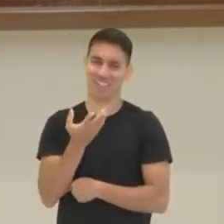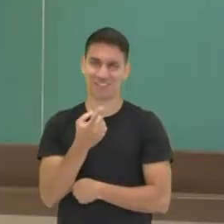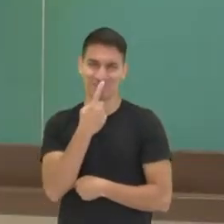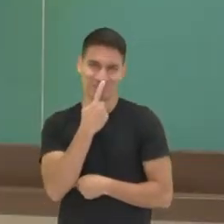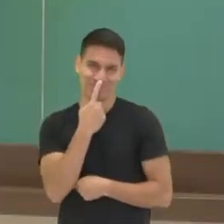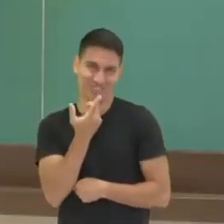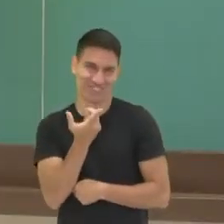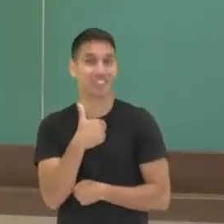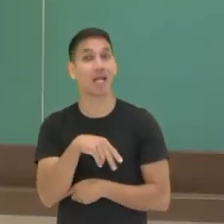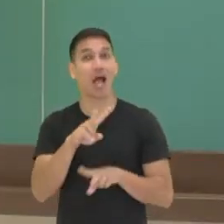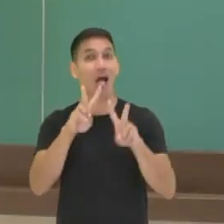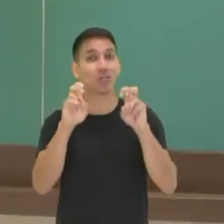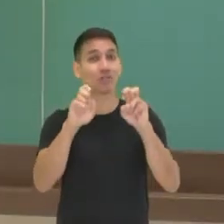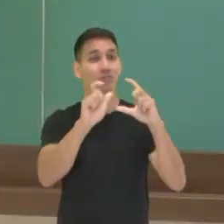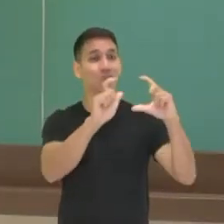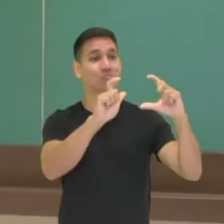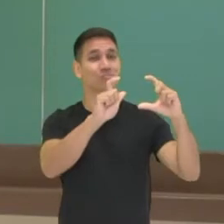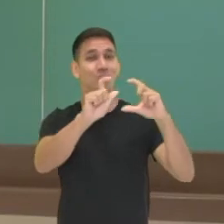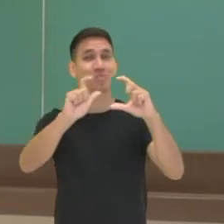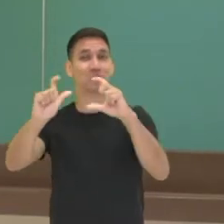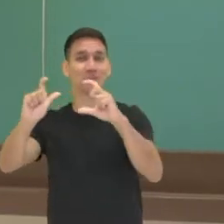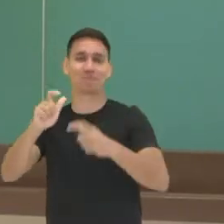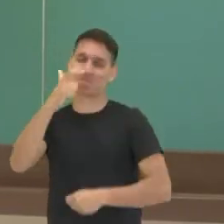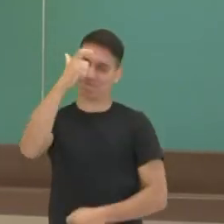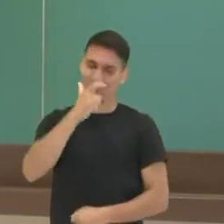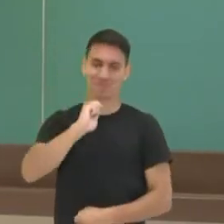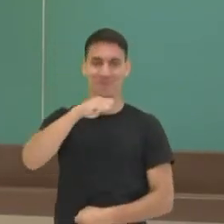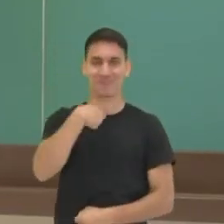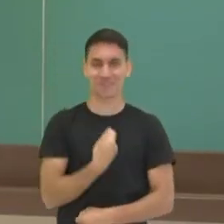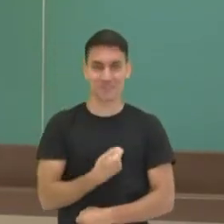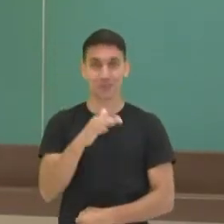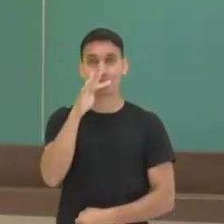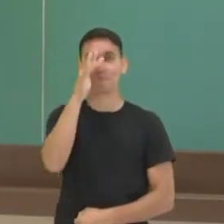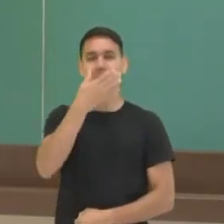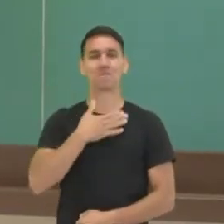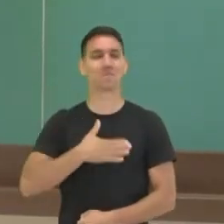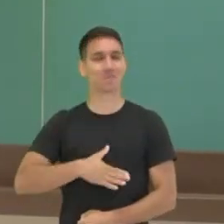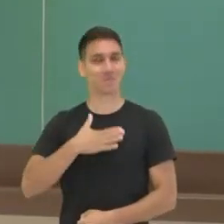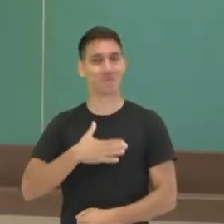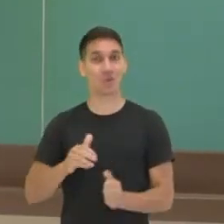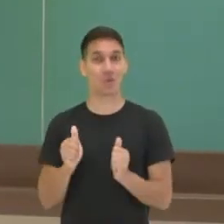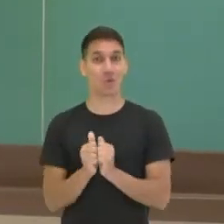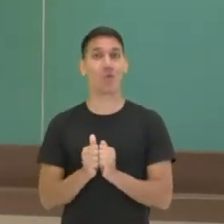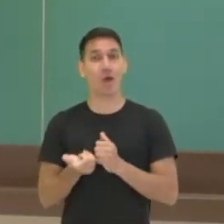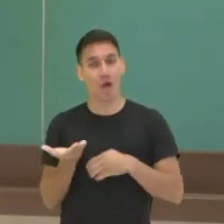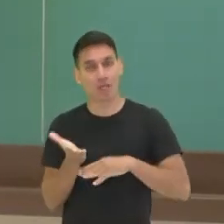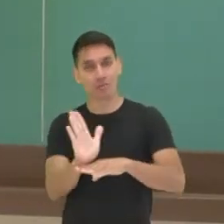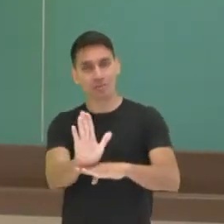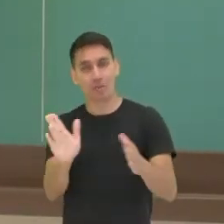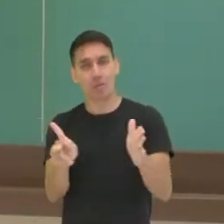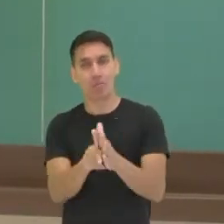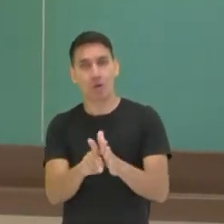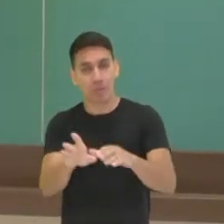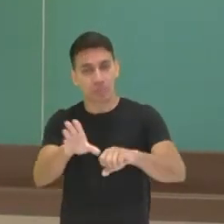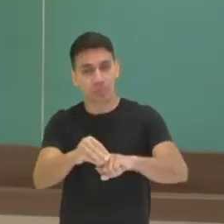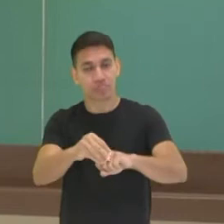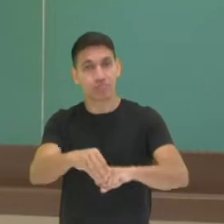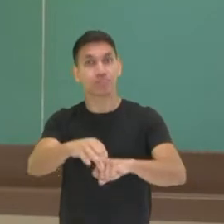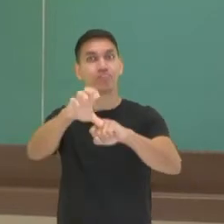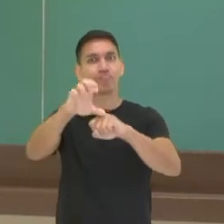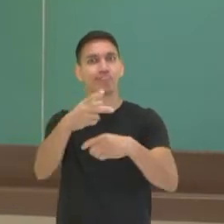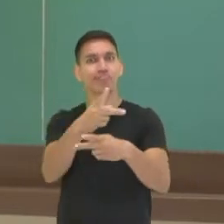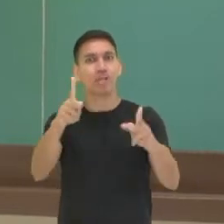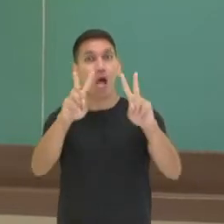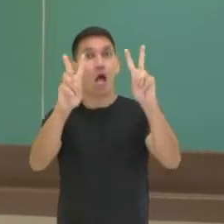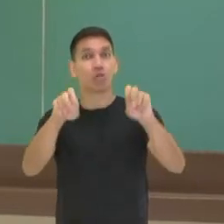falar sobre as tirinhas. Eu sou a professora Rosa Helena Bueno, estou aqui contribuindo com o conhecimento de vocês relacionado